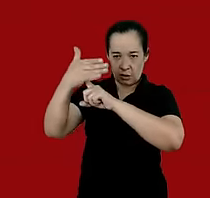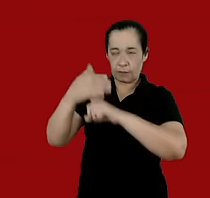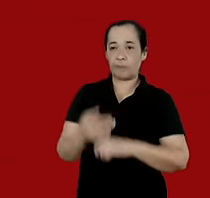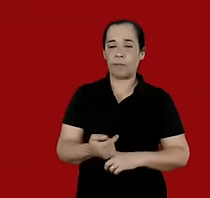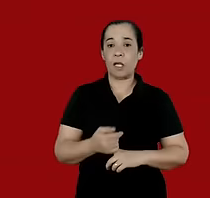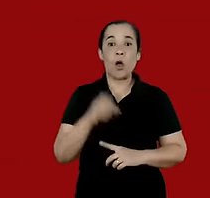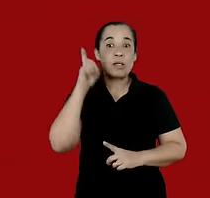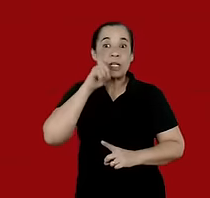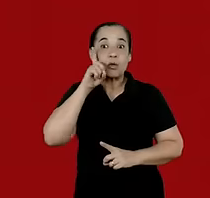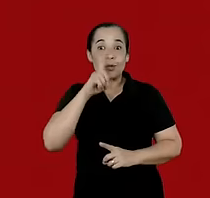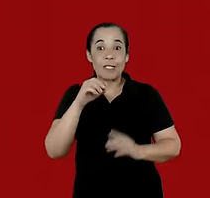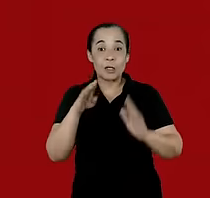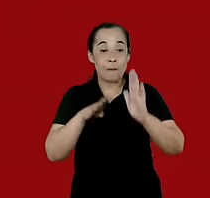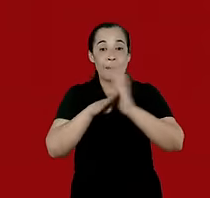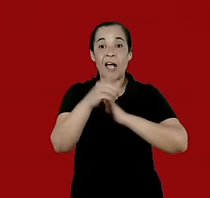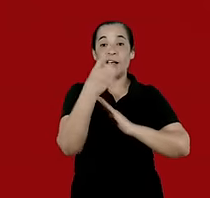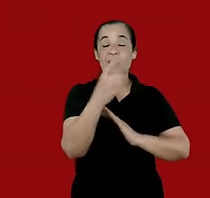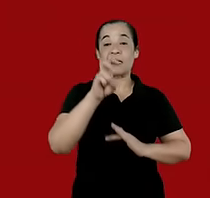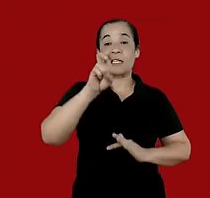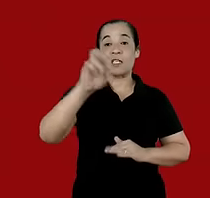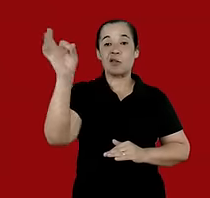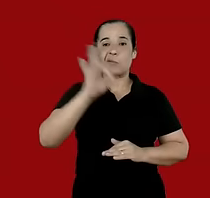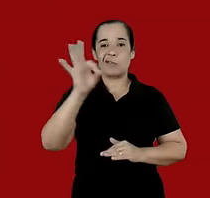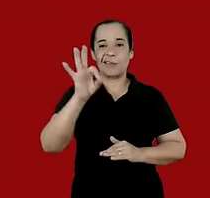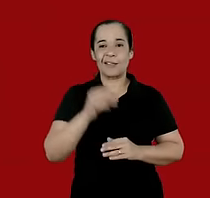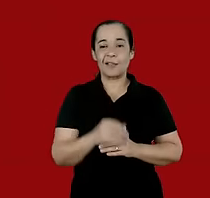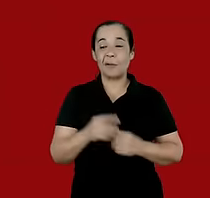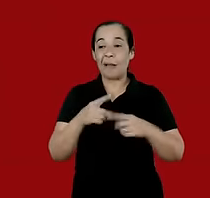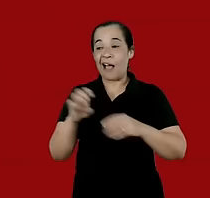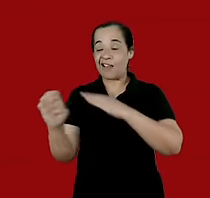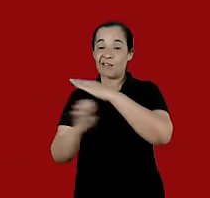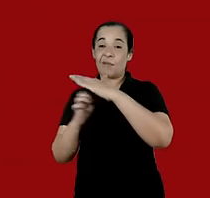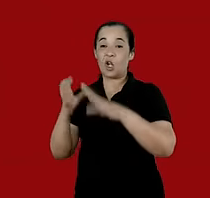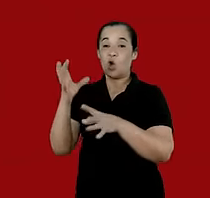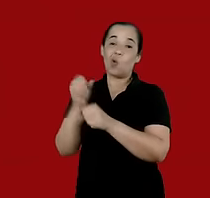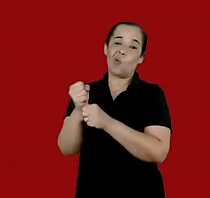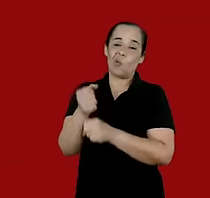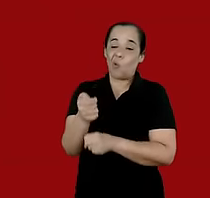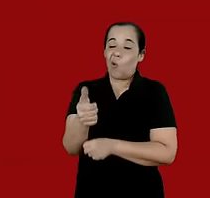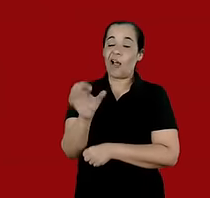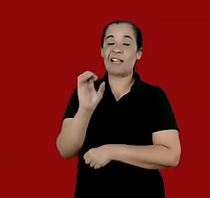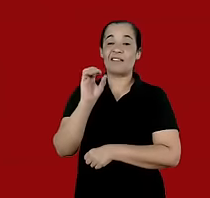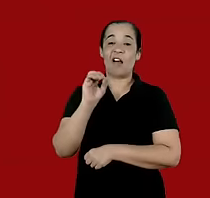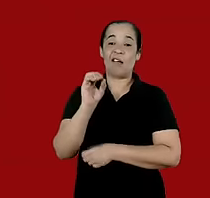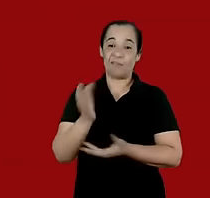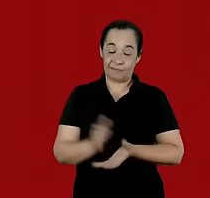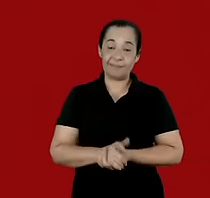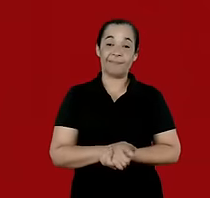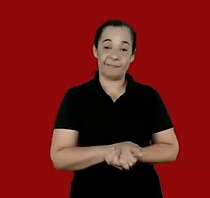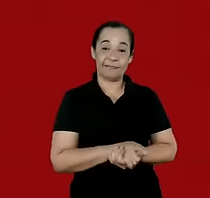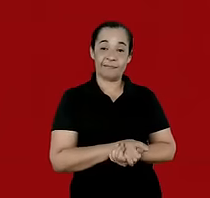essas empresas rentabilidade é próxima de zero então é importante nos Estados Unidos dividir as duas para poder falar que que a gente acha da bolsa americana fala